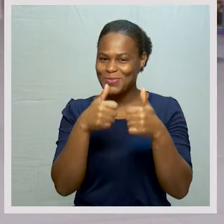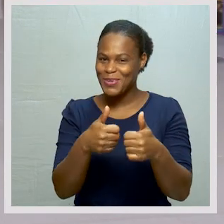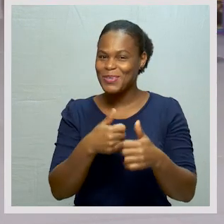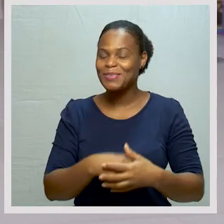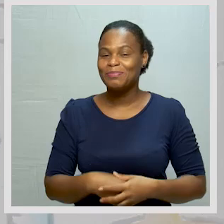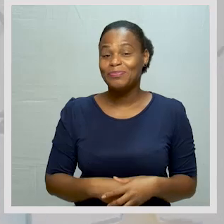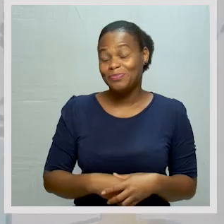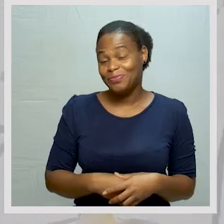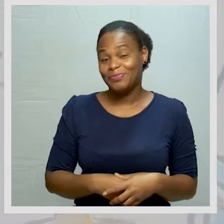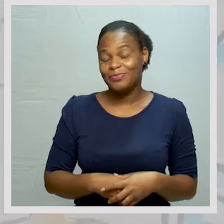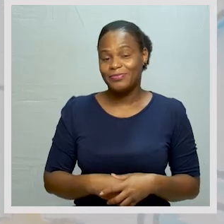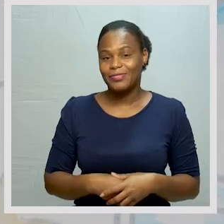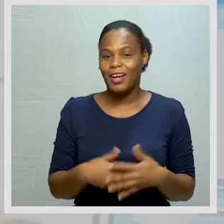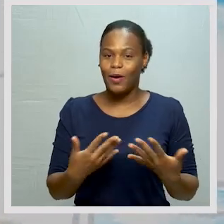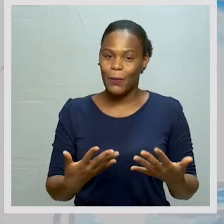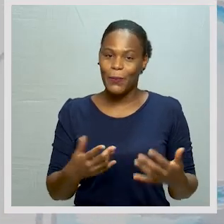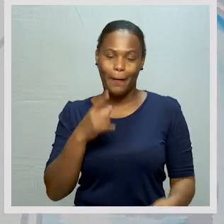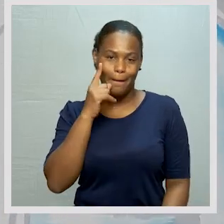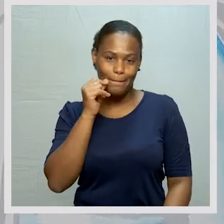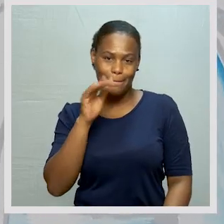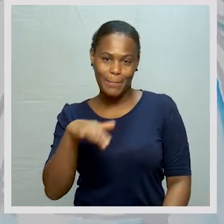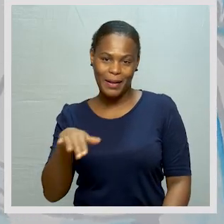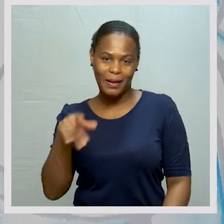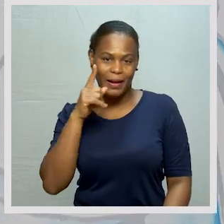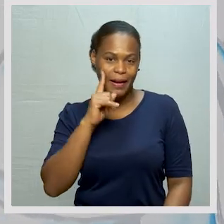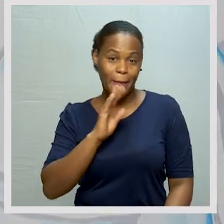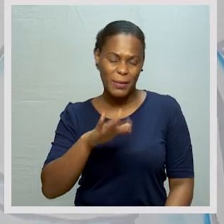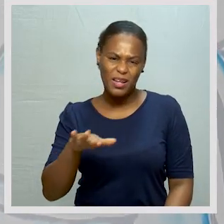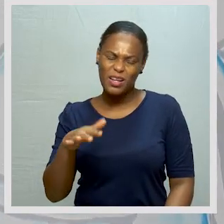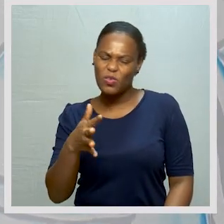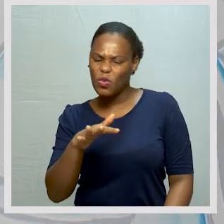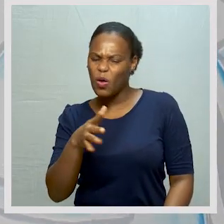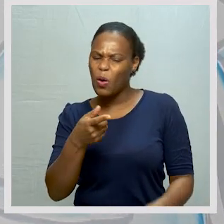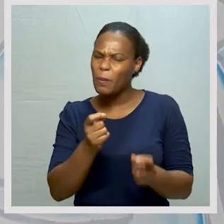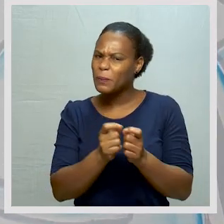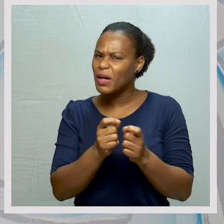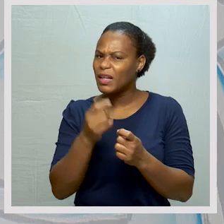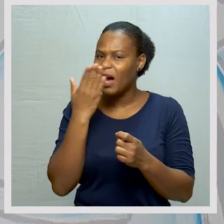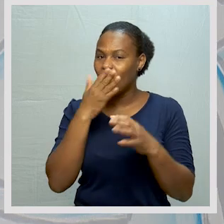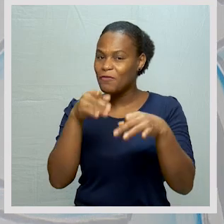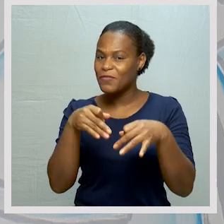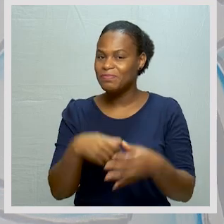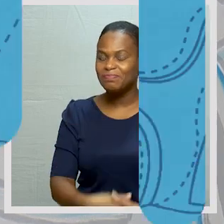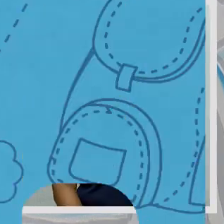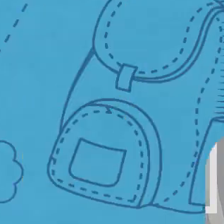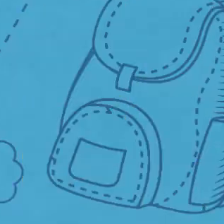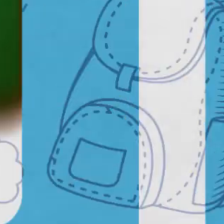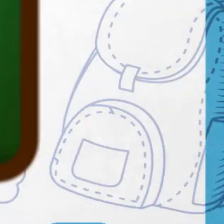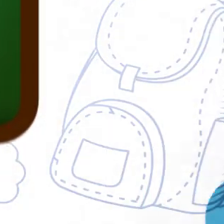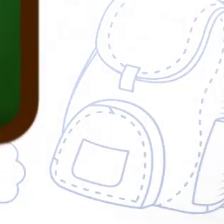parabéns. Bem, meninos e meninas, já estamos quase no fim da nossa aula.